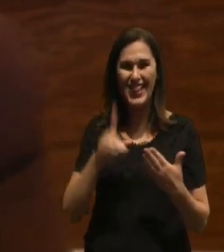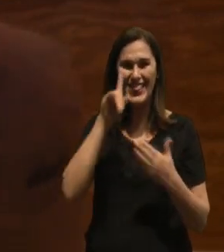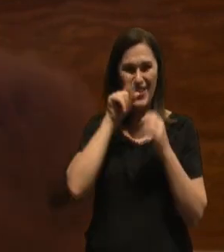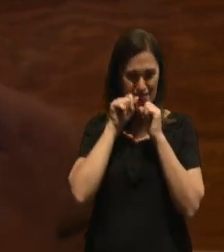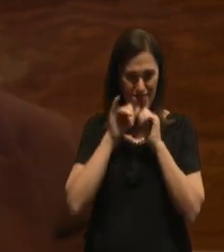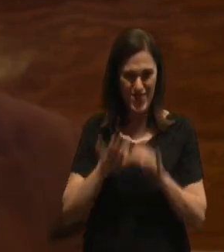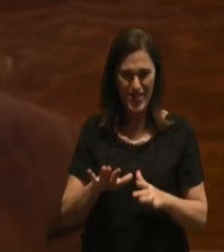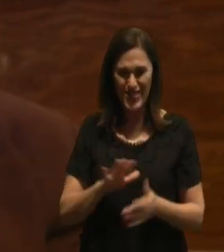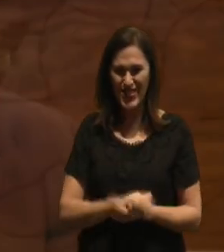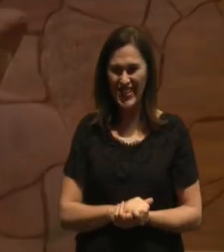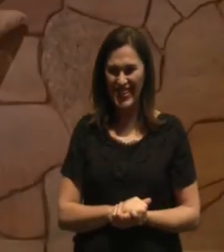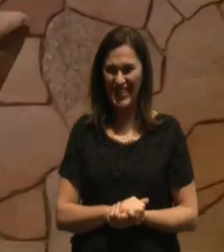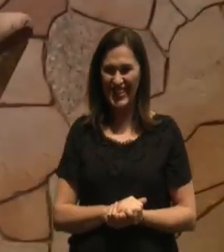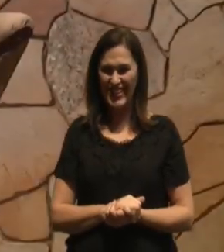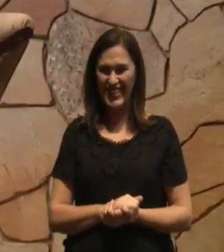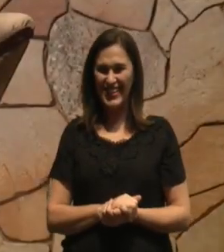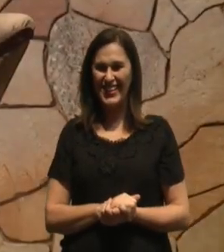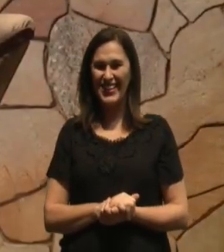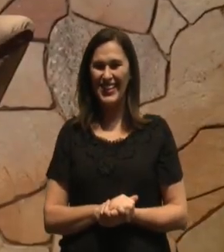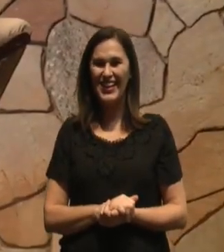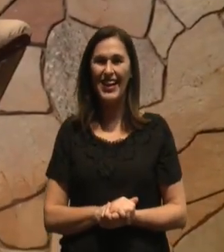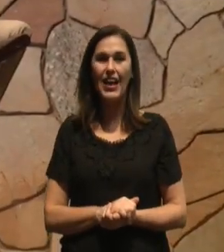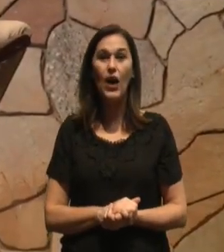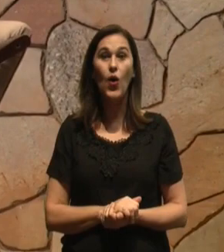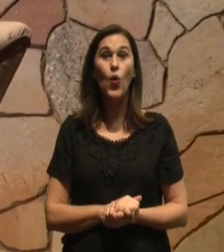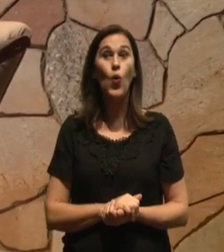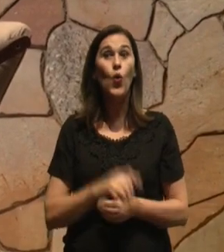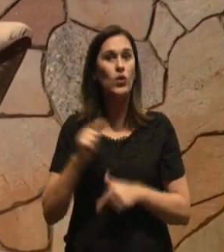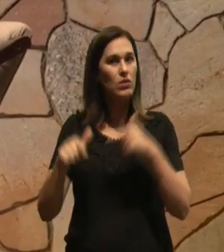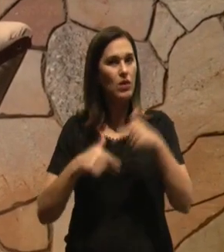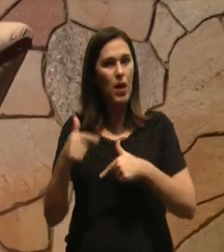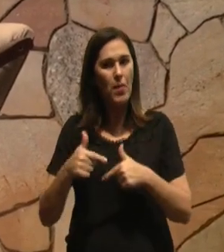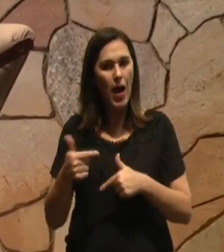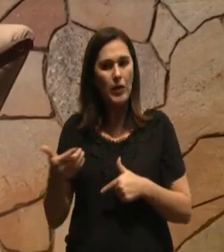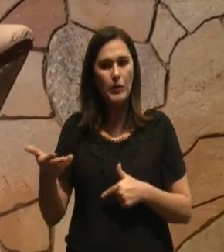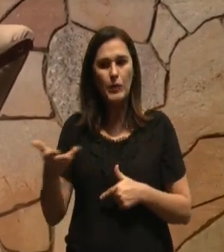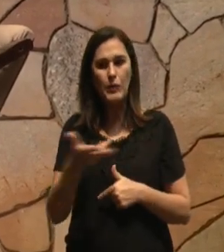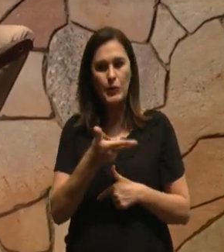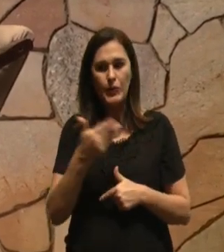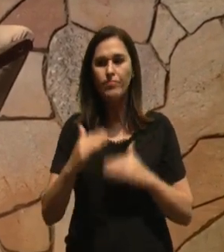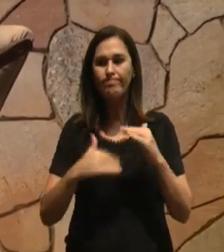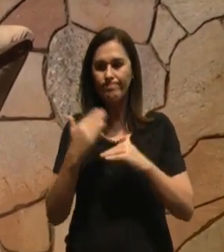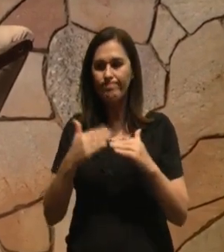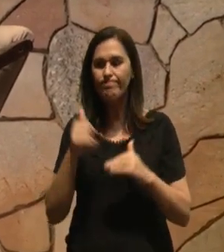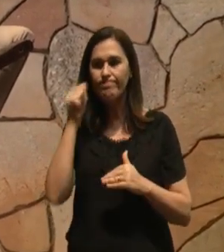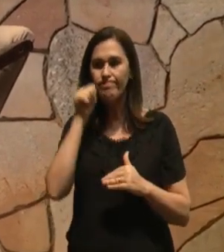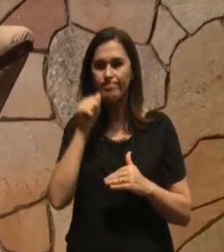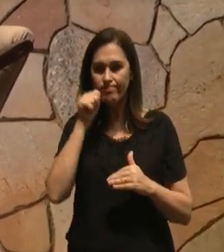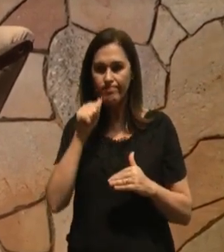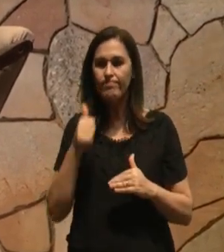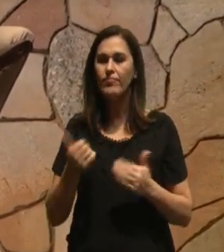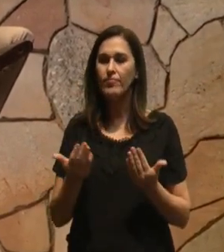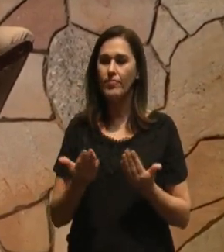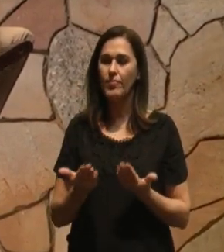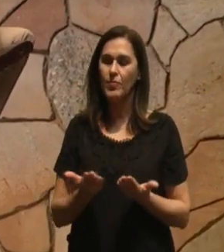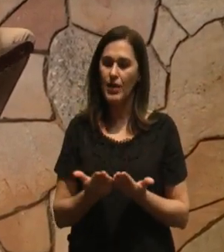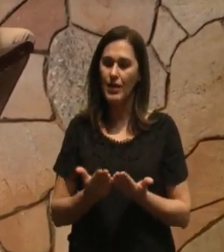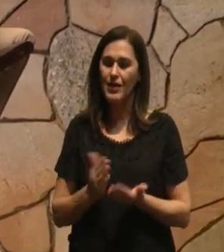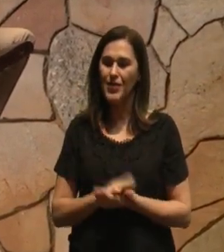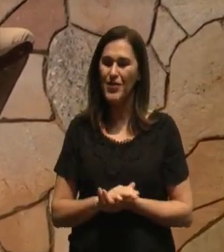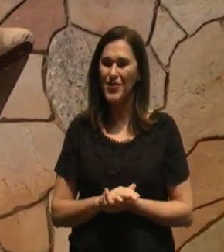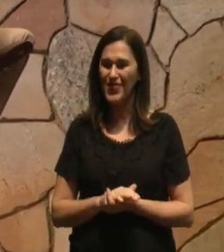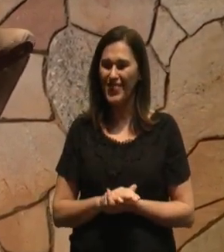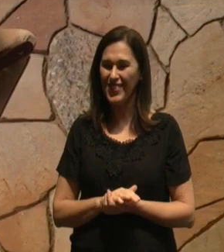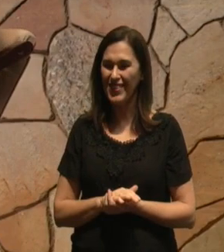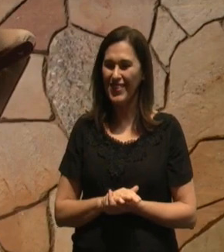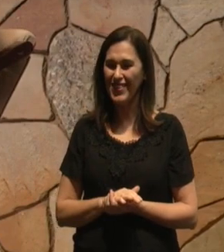abençoe o trabalho que a MCM tem desenvolvido na nossa igreja. Eu queria que a irmã falasse um pouco sobre o trabalho da MMCM, né? A gente sempre ouve